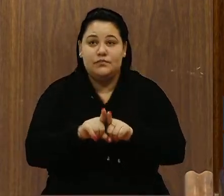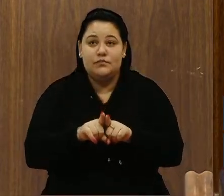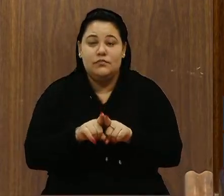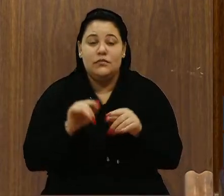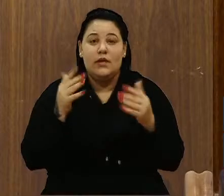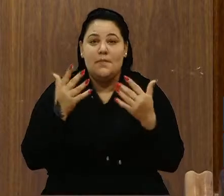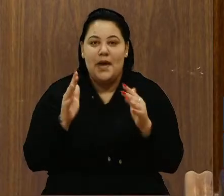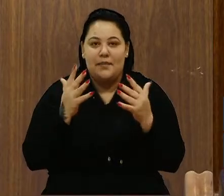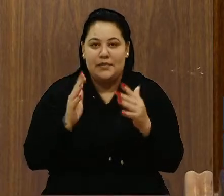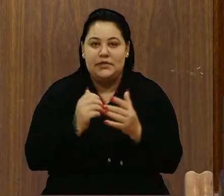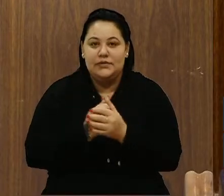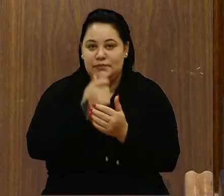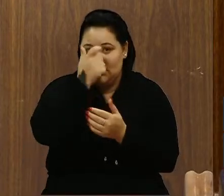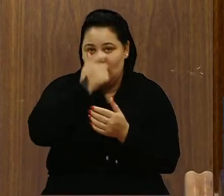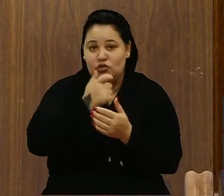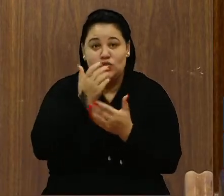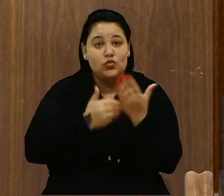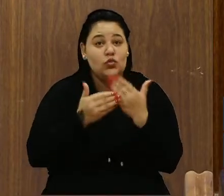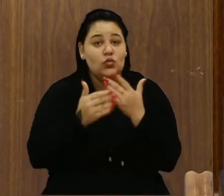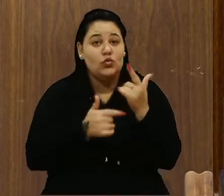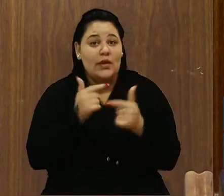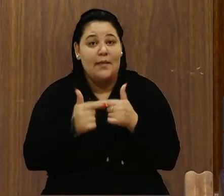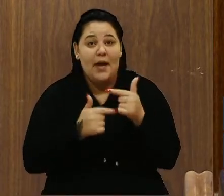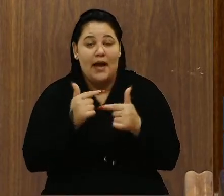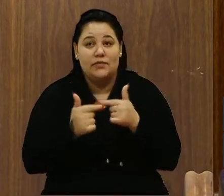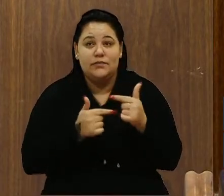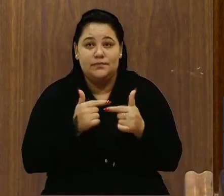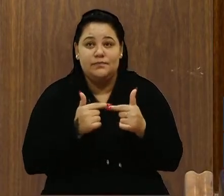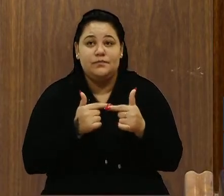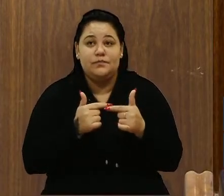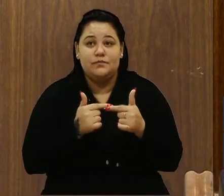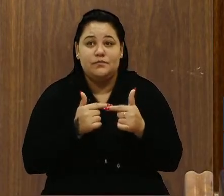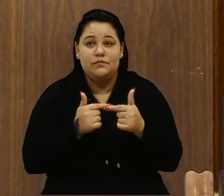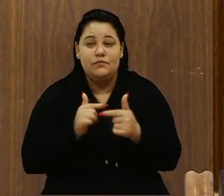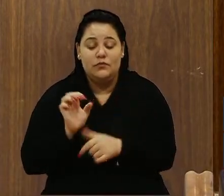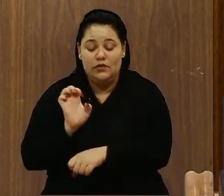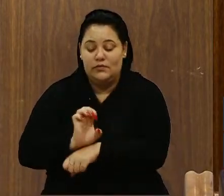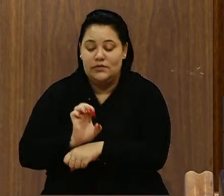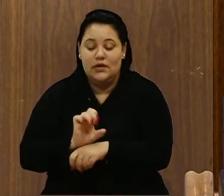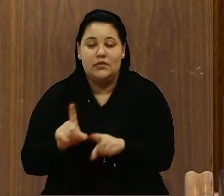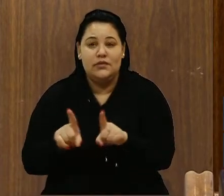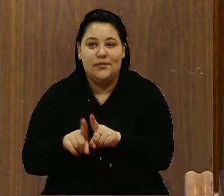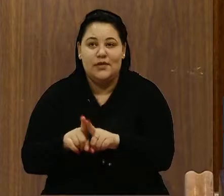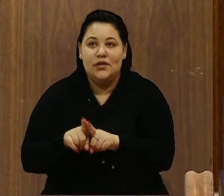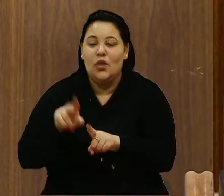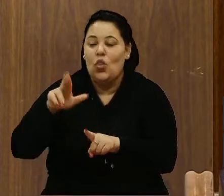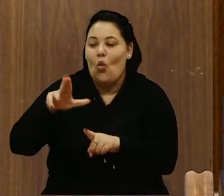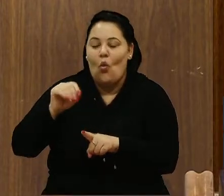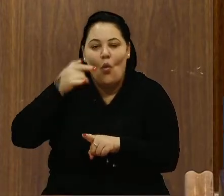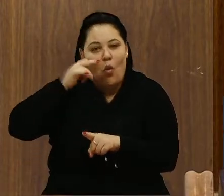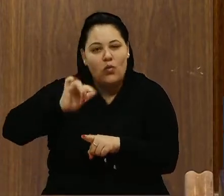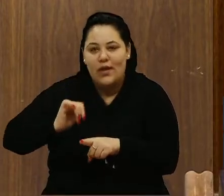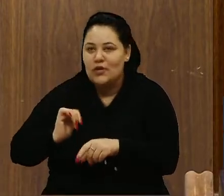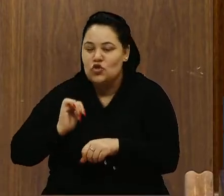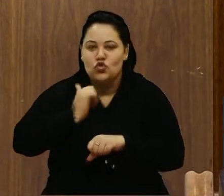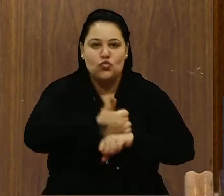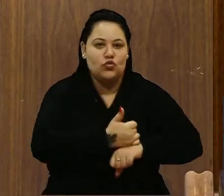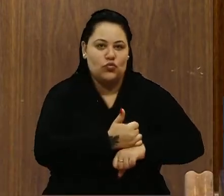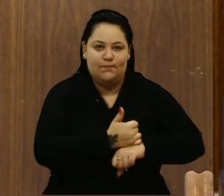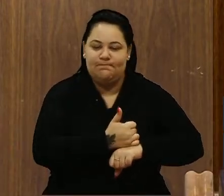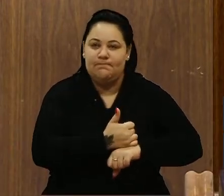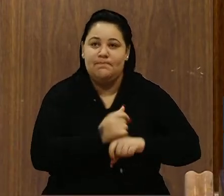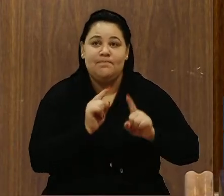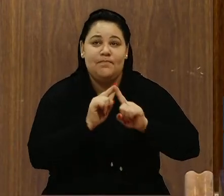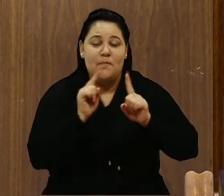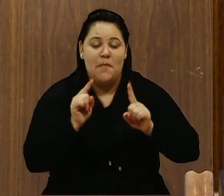parabenizar, acho que todo trabalho, imagina, o Estado nunca será substituído, isso a gente sabe. Agora, todo esse